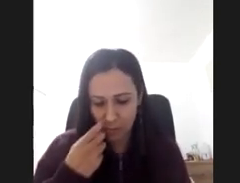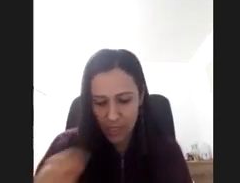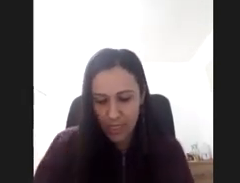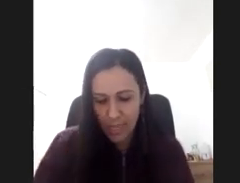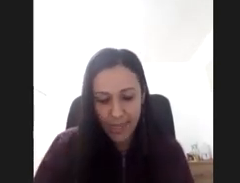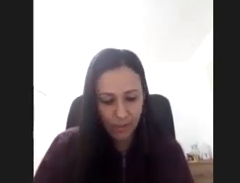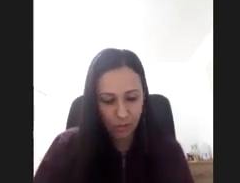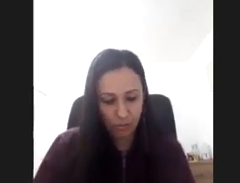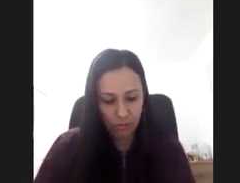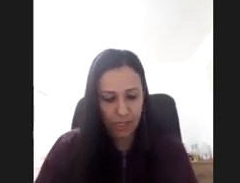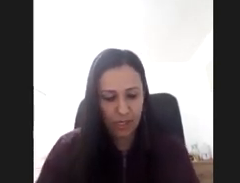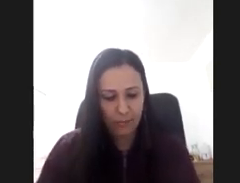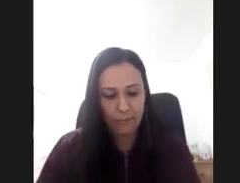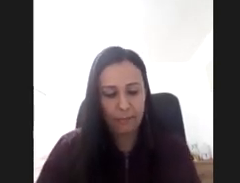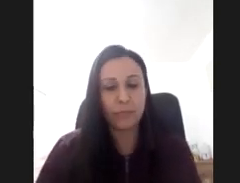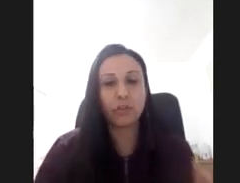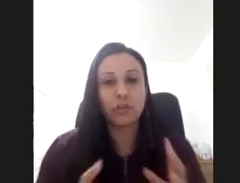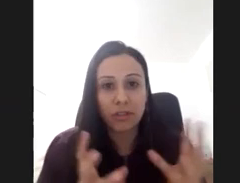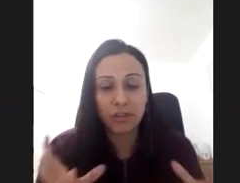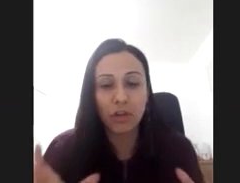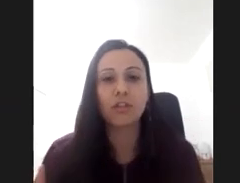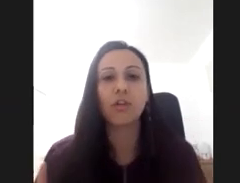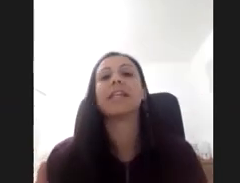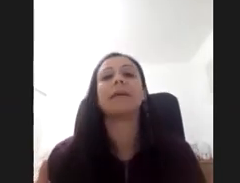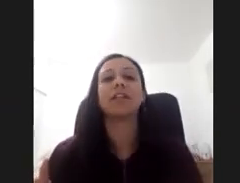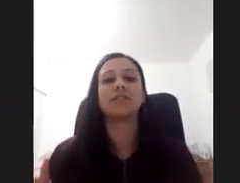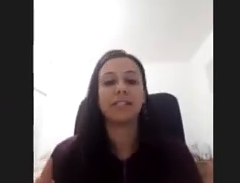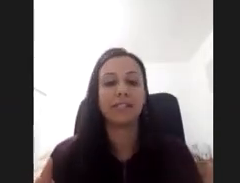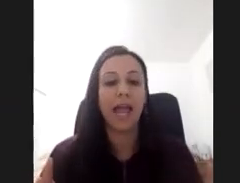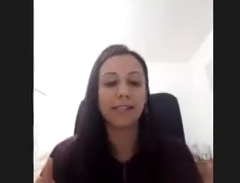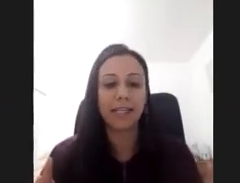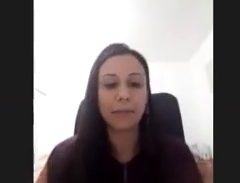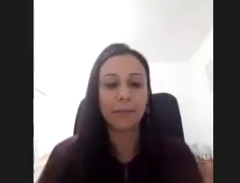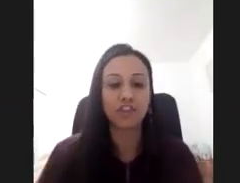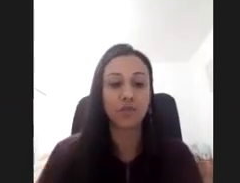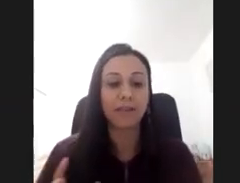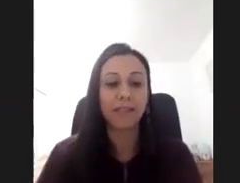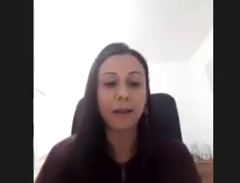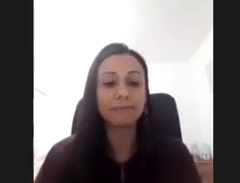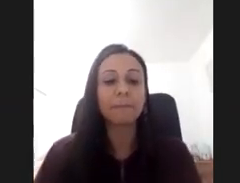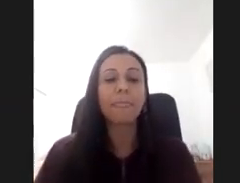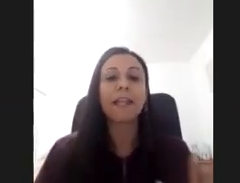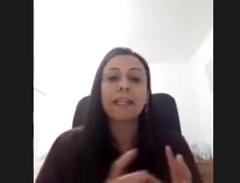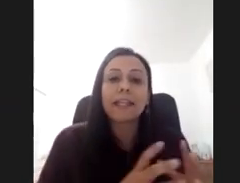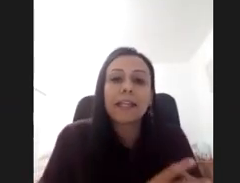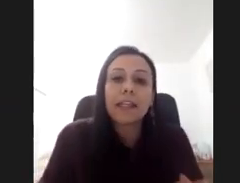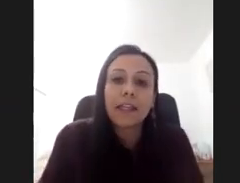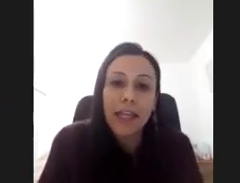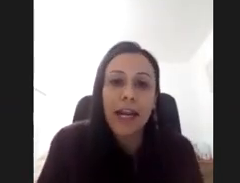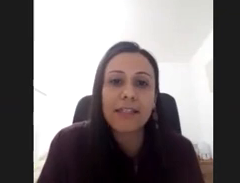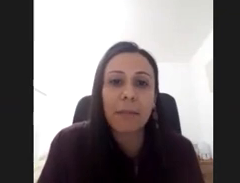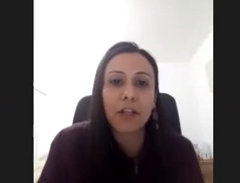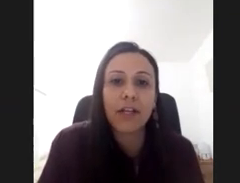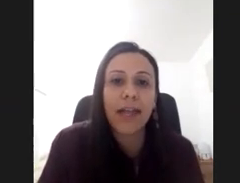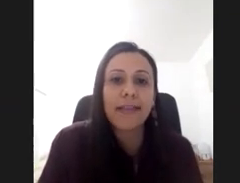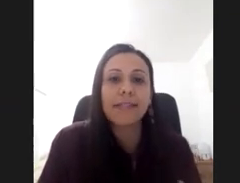Então, é isso. Trouxe 2 elementos iniciais aí para a gente pensar que